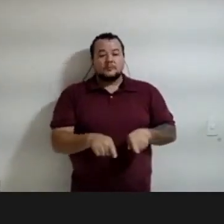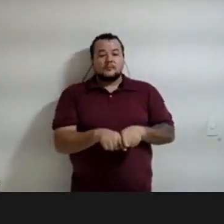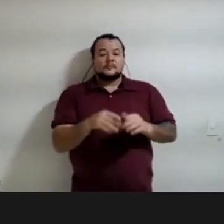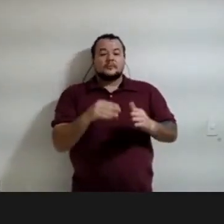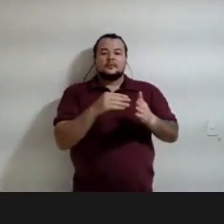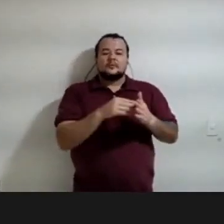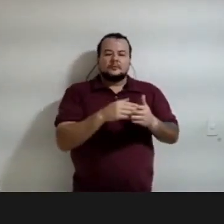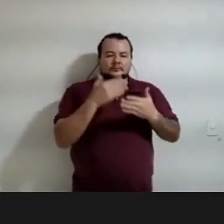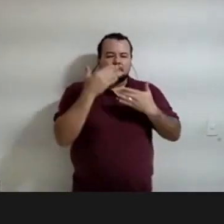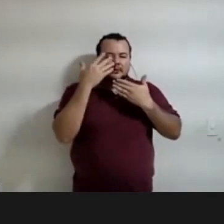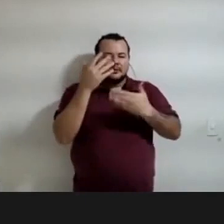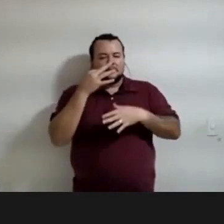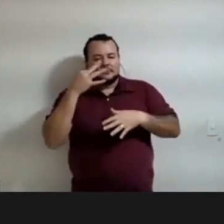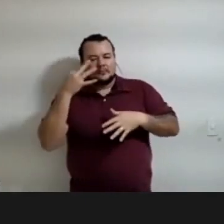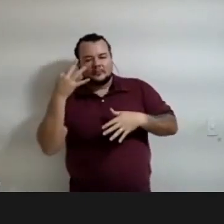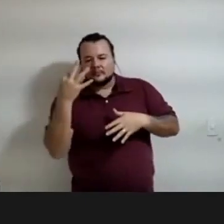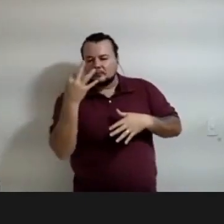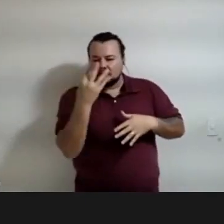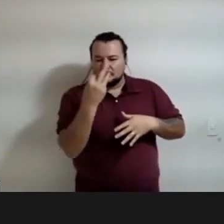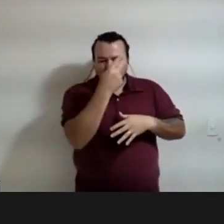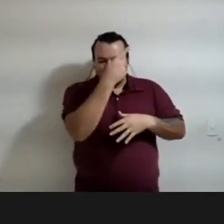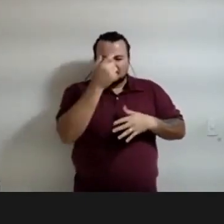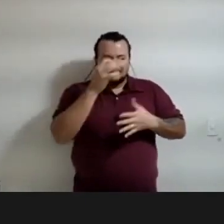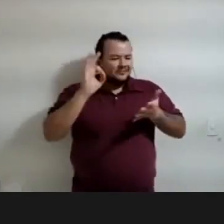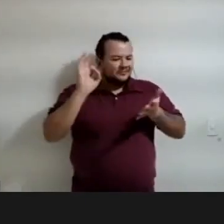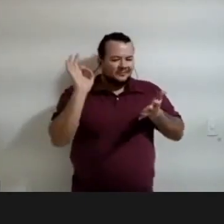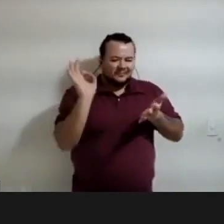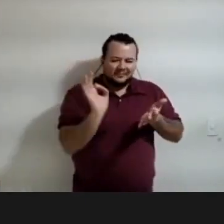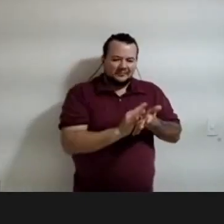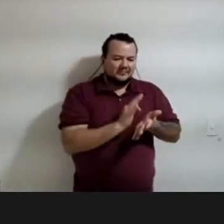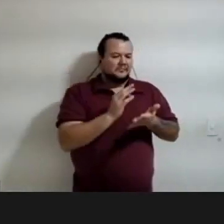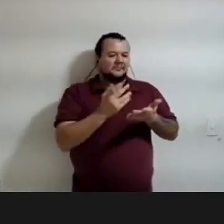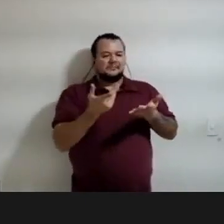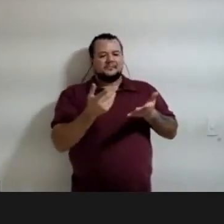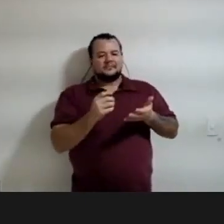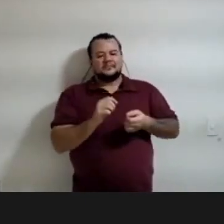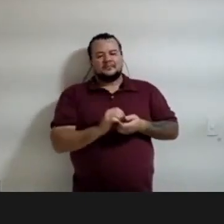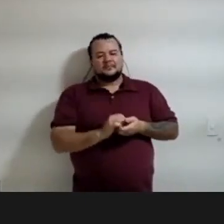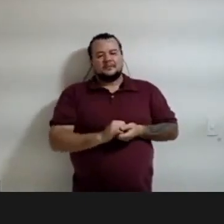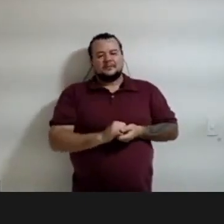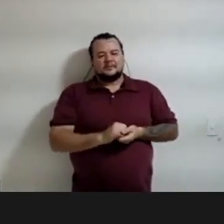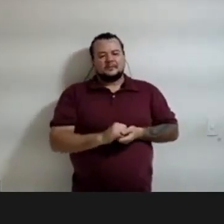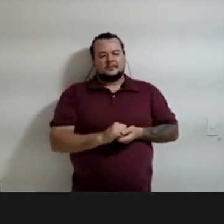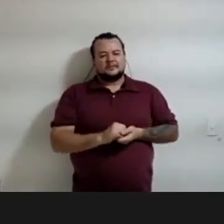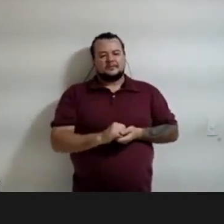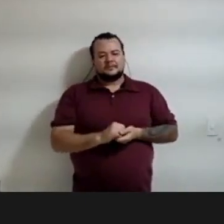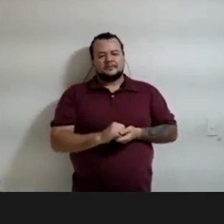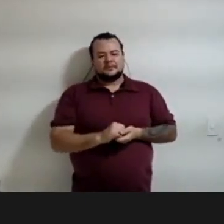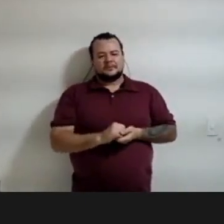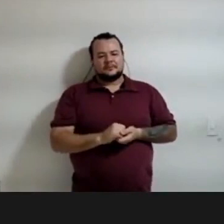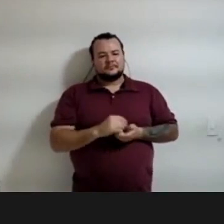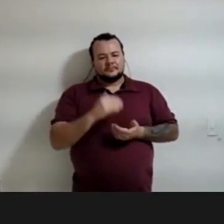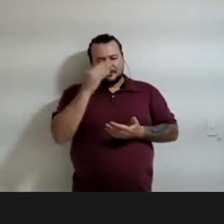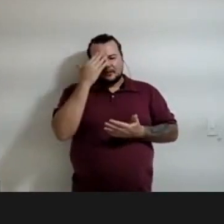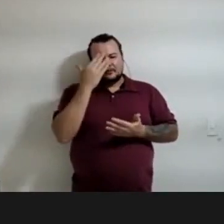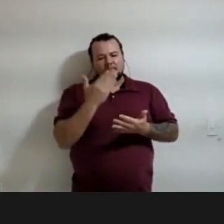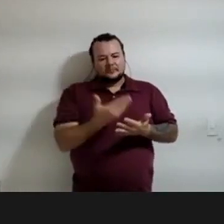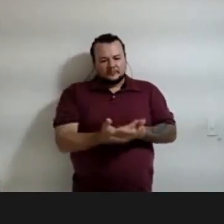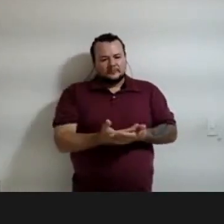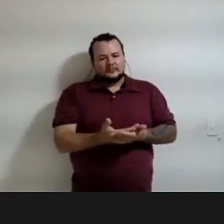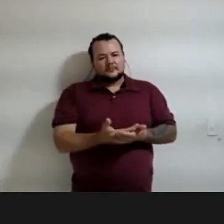participantes, inscritos, autores ou não, que nos deram a sua confiança